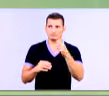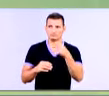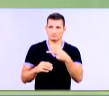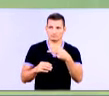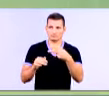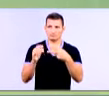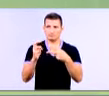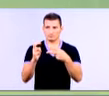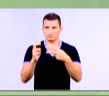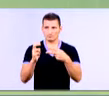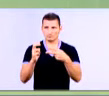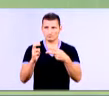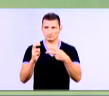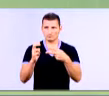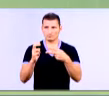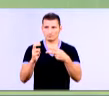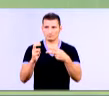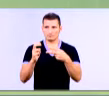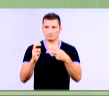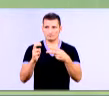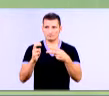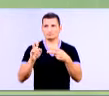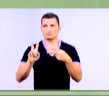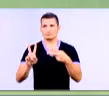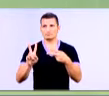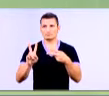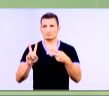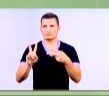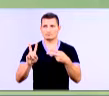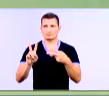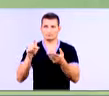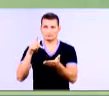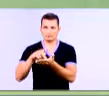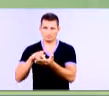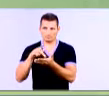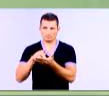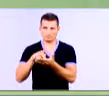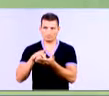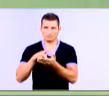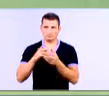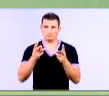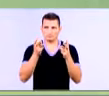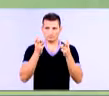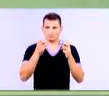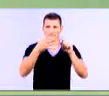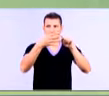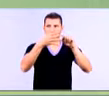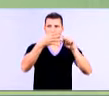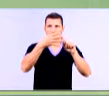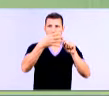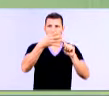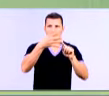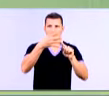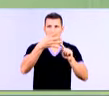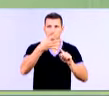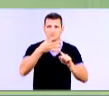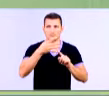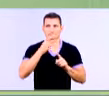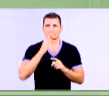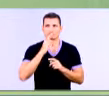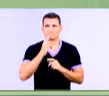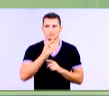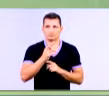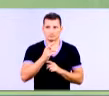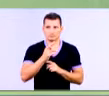4. Menor que 5? Verdadeiro. Perceba que essas 4 operações, o resultado